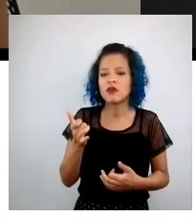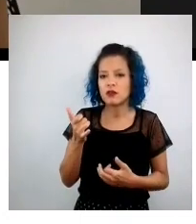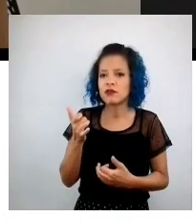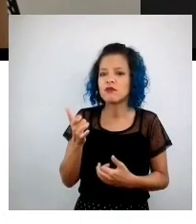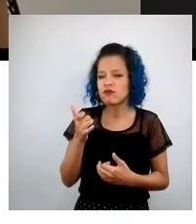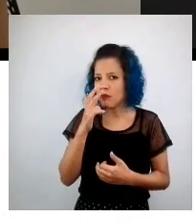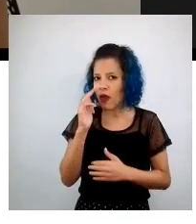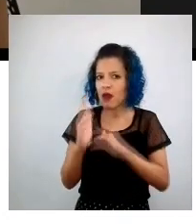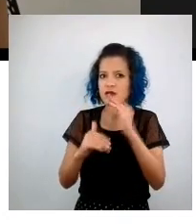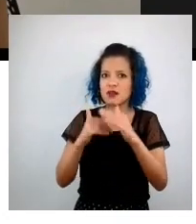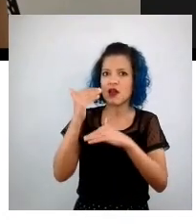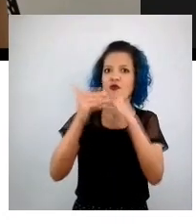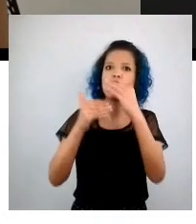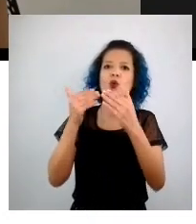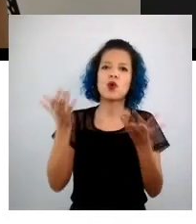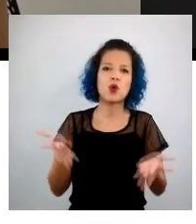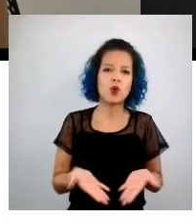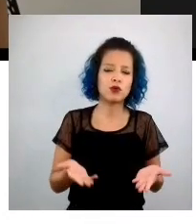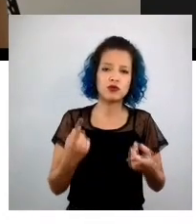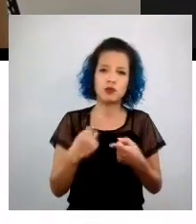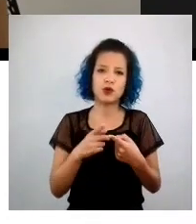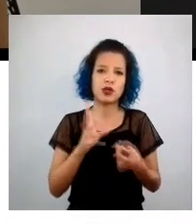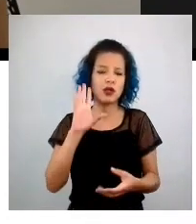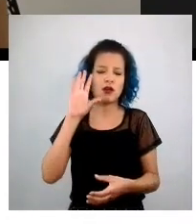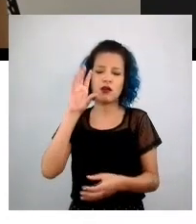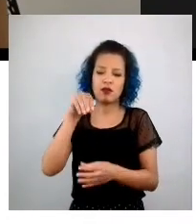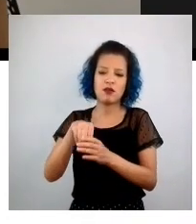cabe mais no mundo aonde